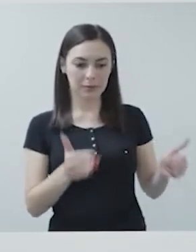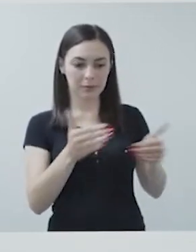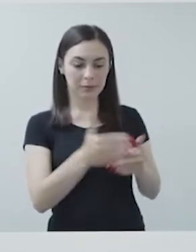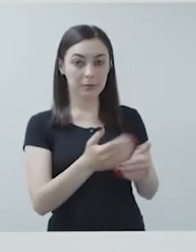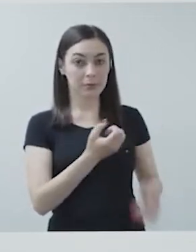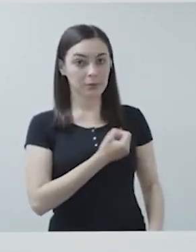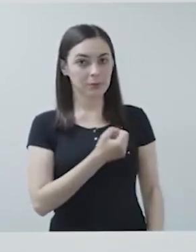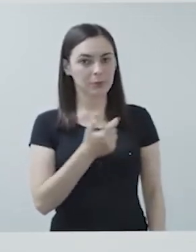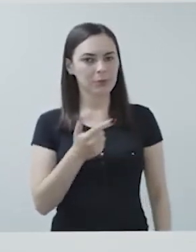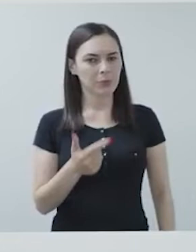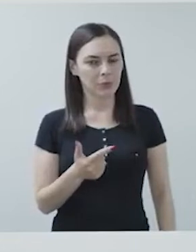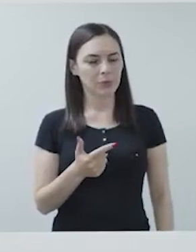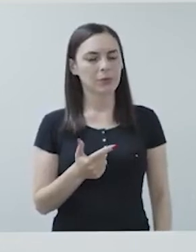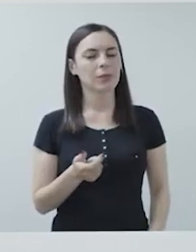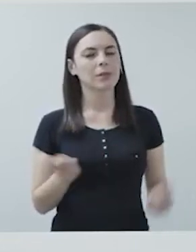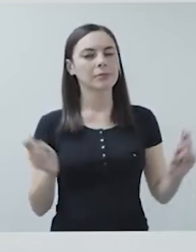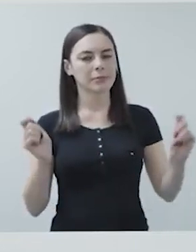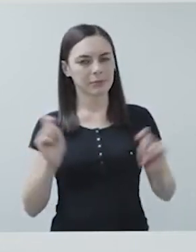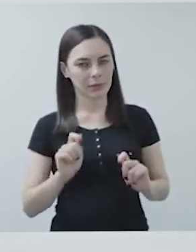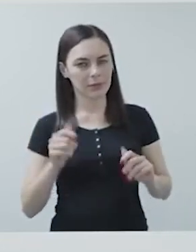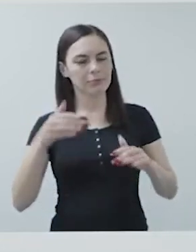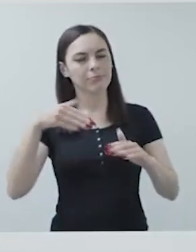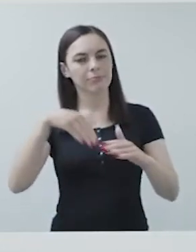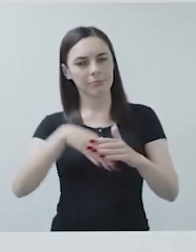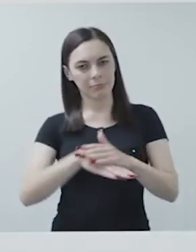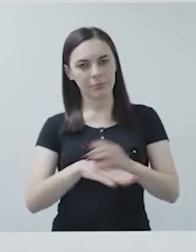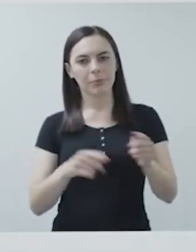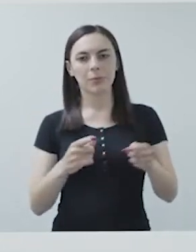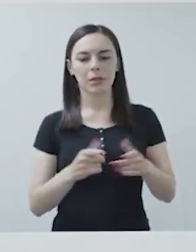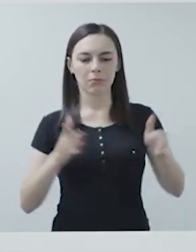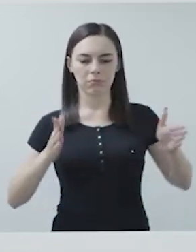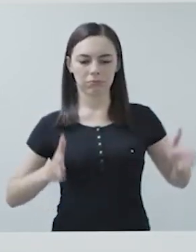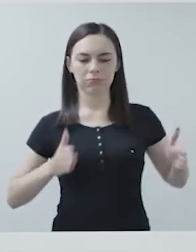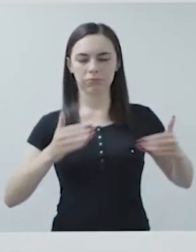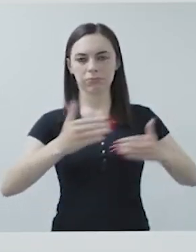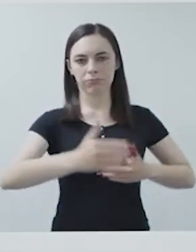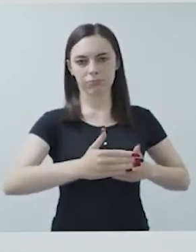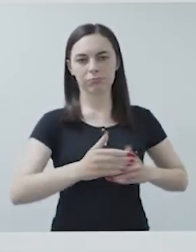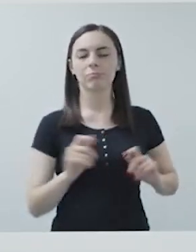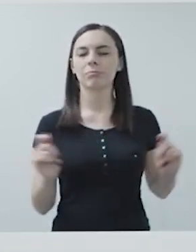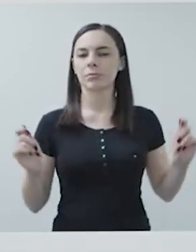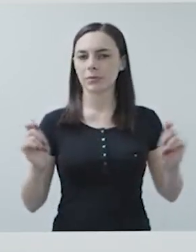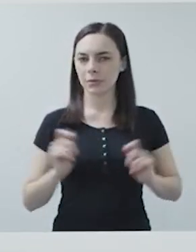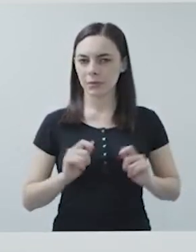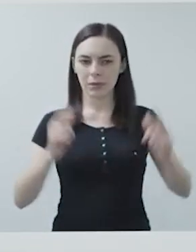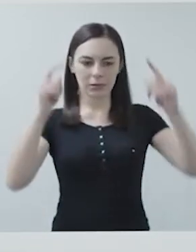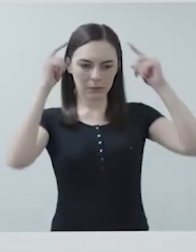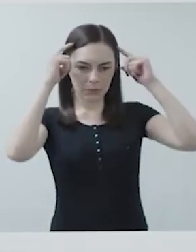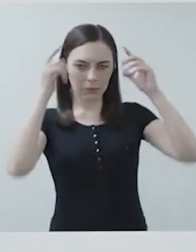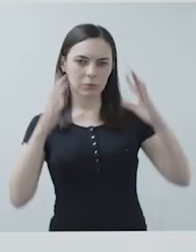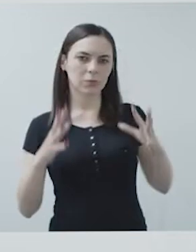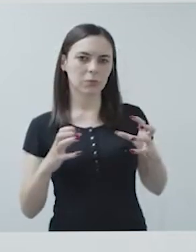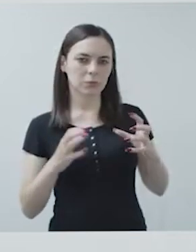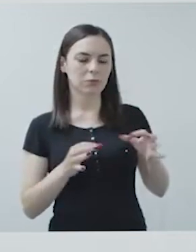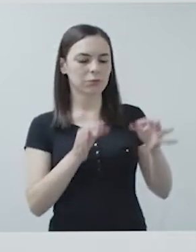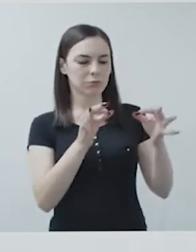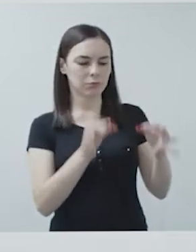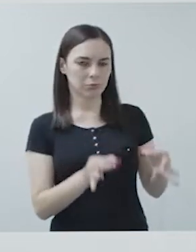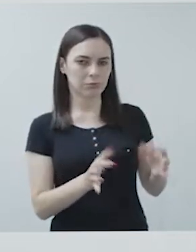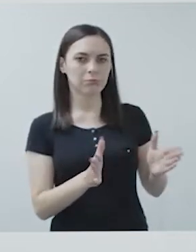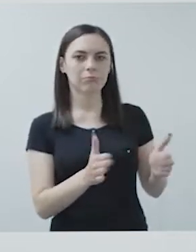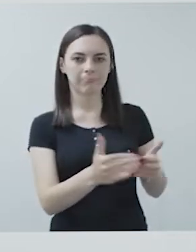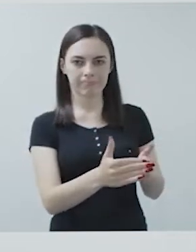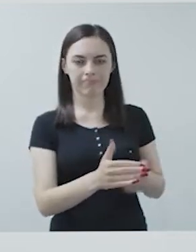2? O urso cabe porque é uma caixa maior. Então a gente vê que o urso cabe certinho na caixa número